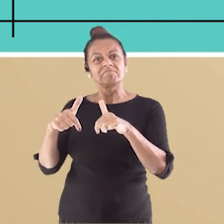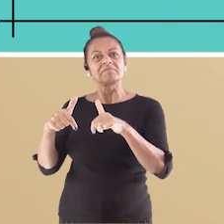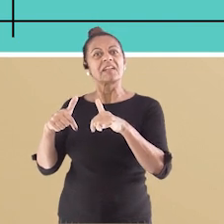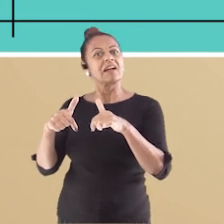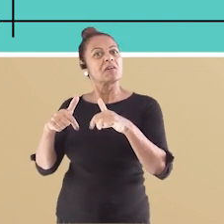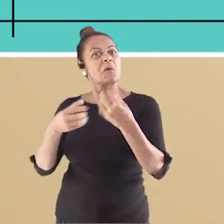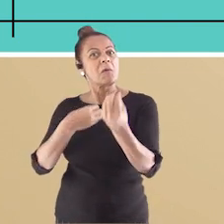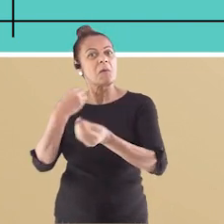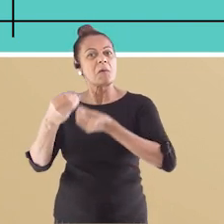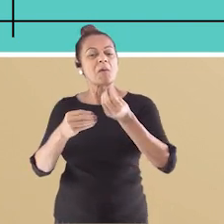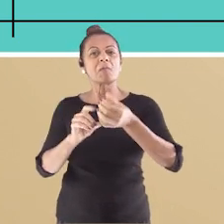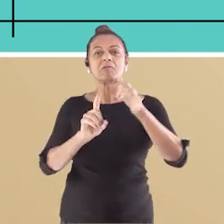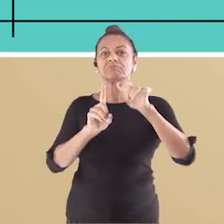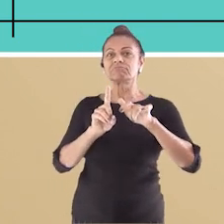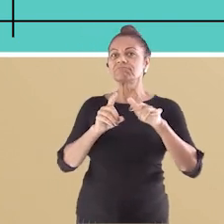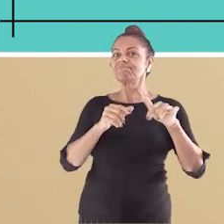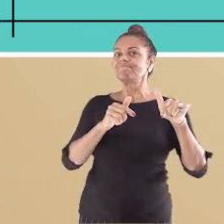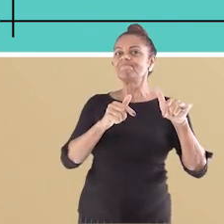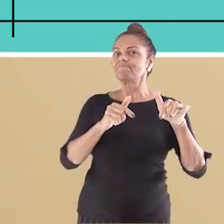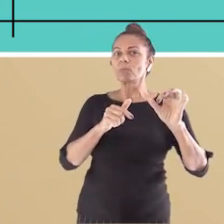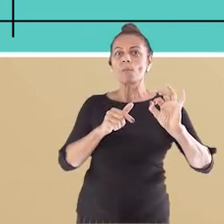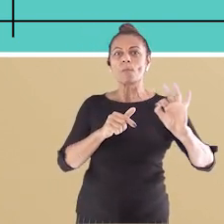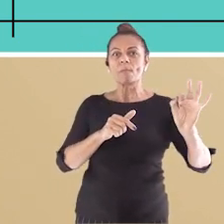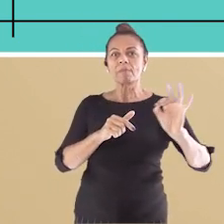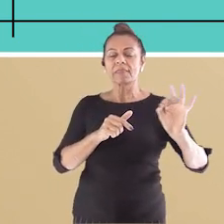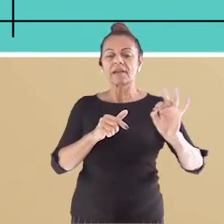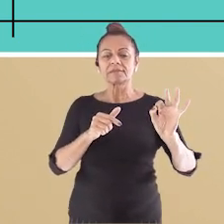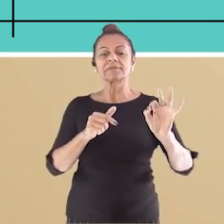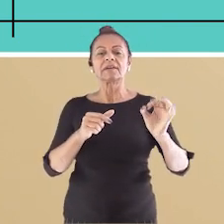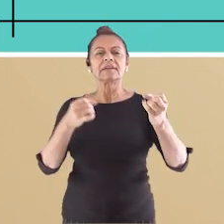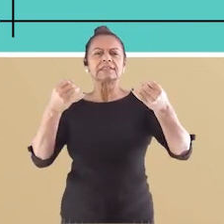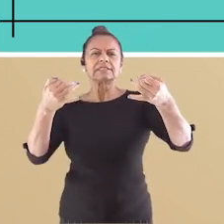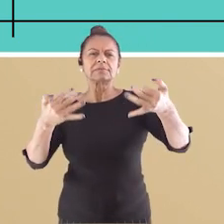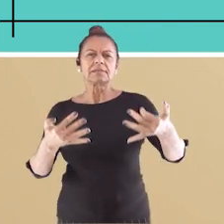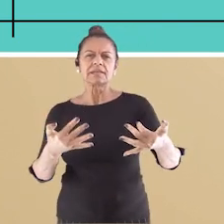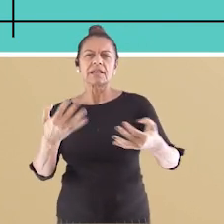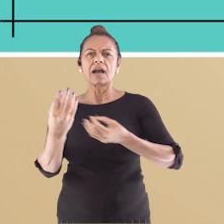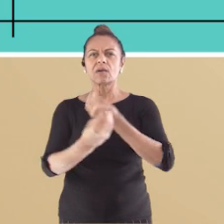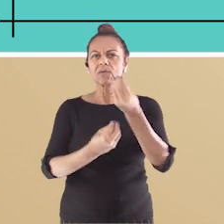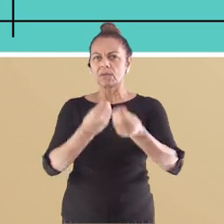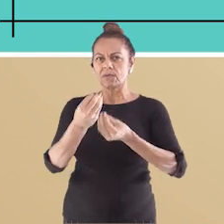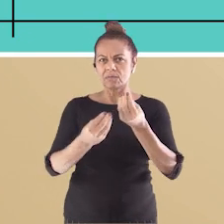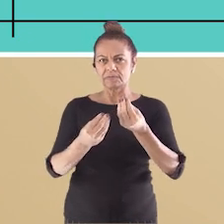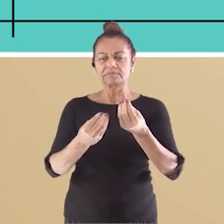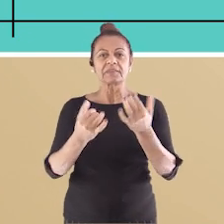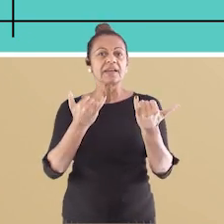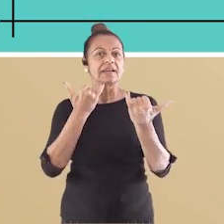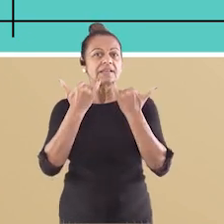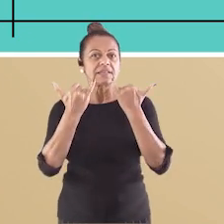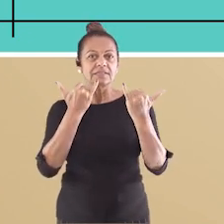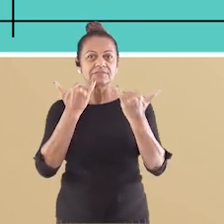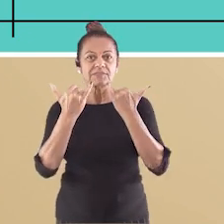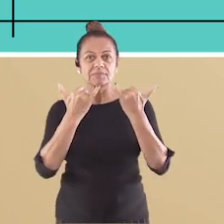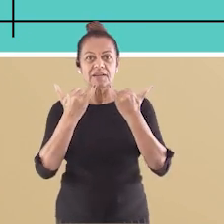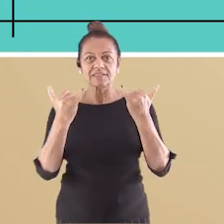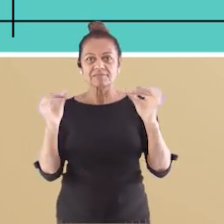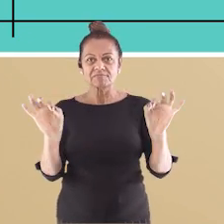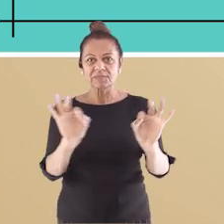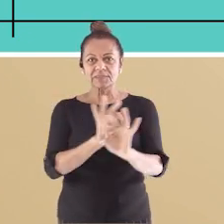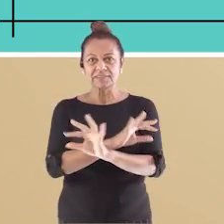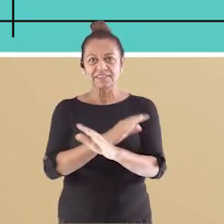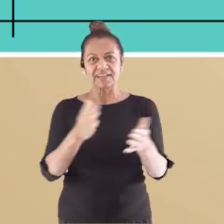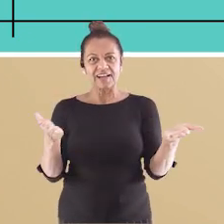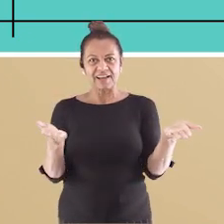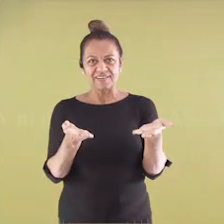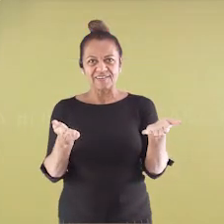suas características e a presença das vozes verbais nesses textos, explicando suas funções. Agora, com as informações dadas, vamos